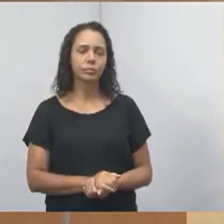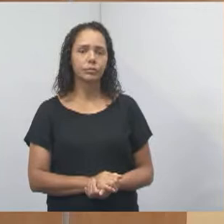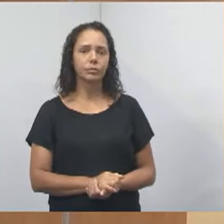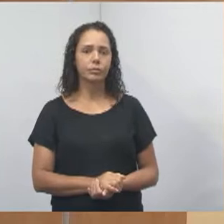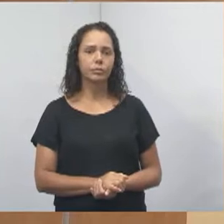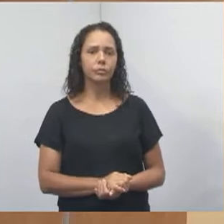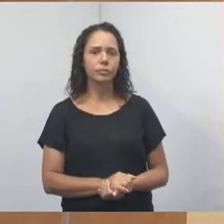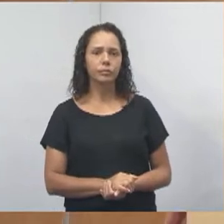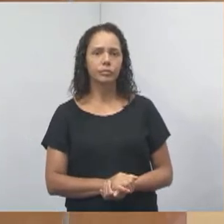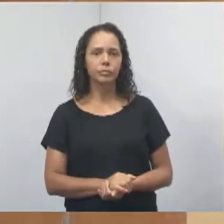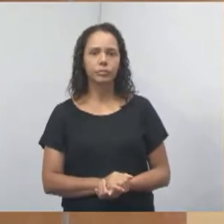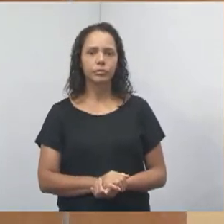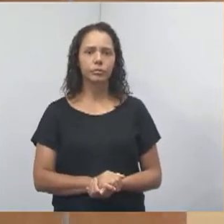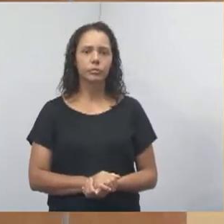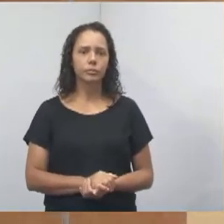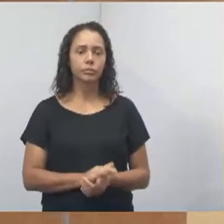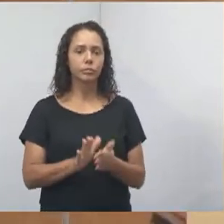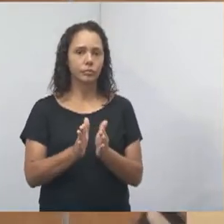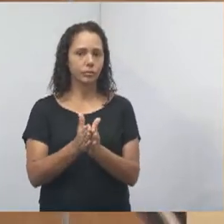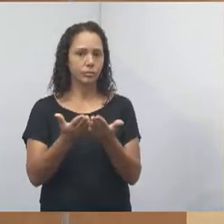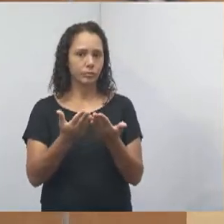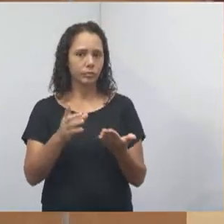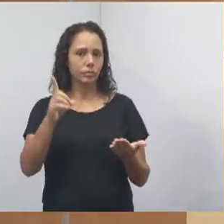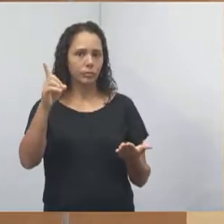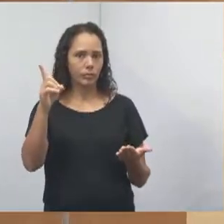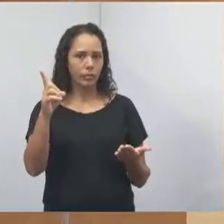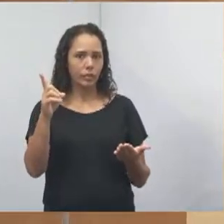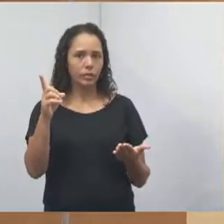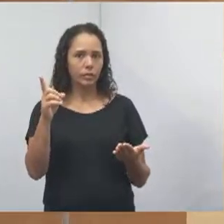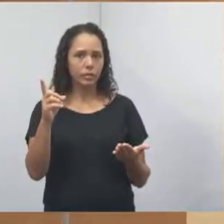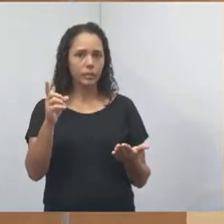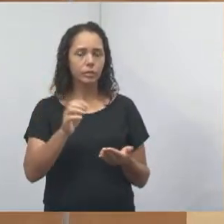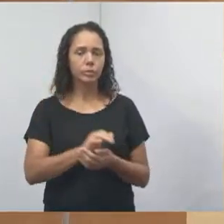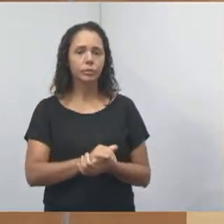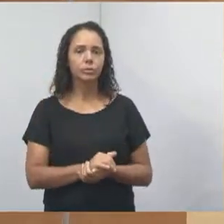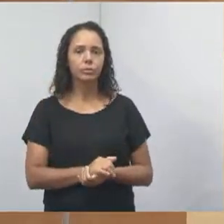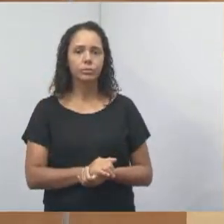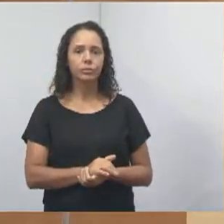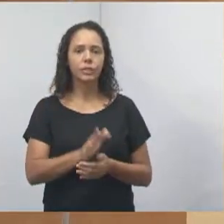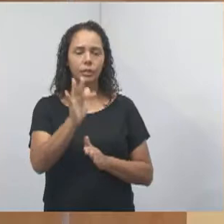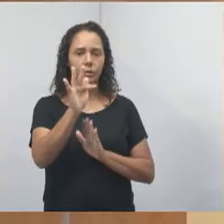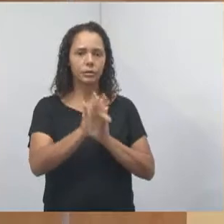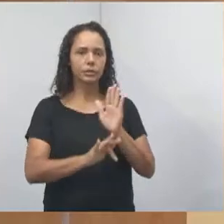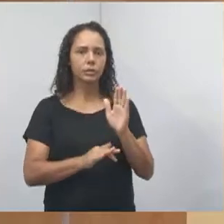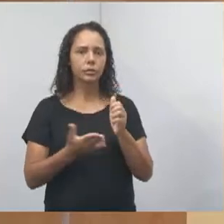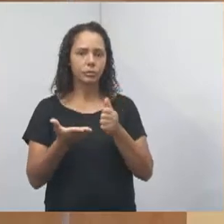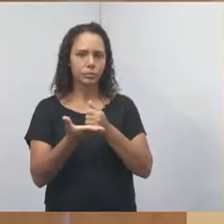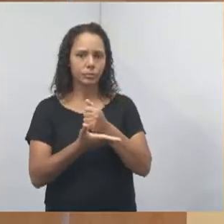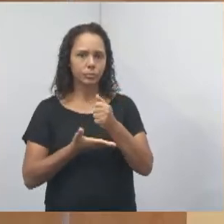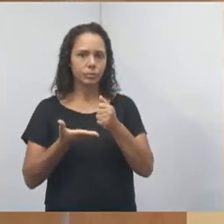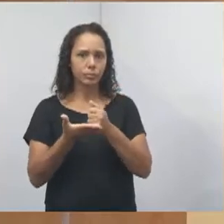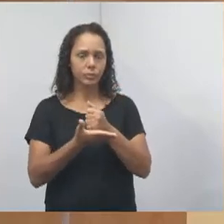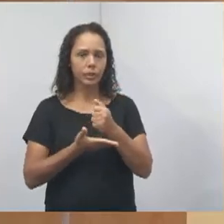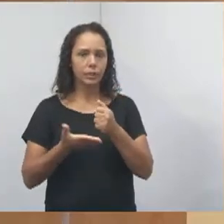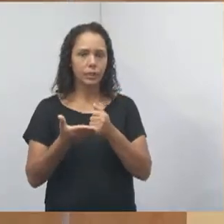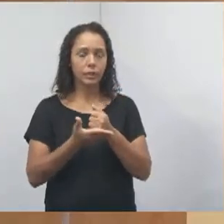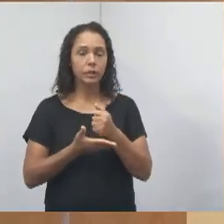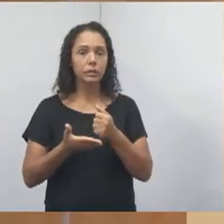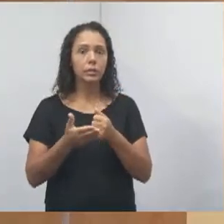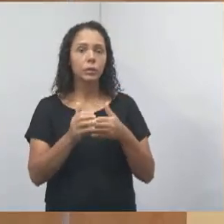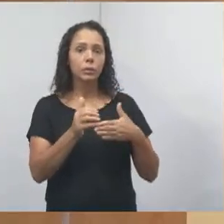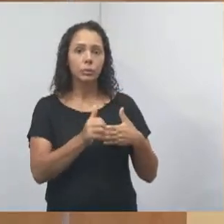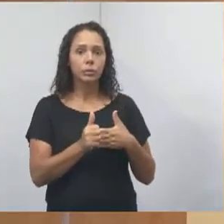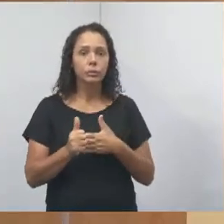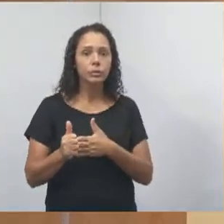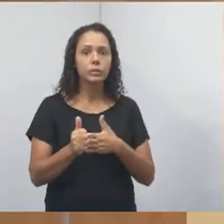base. À luz da palavra de Deus, é a segunda parte do texto base, o que norteia e